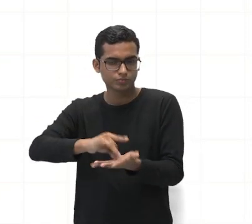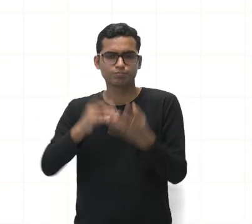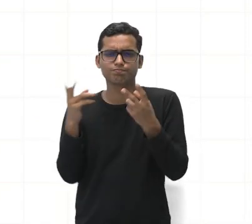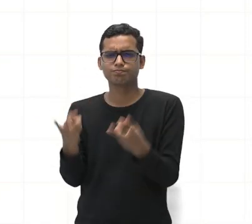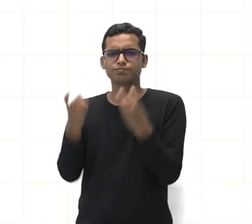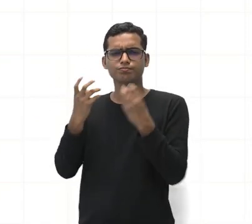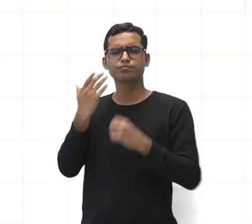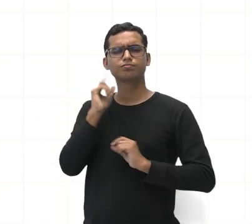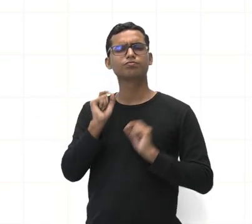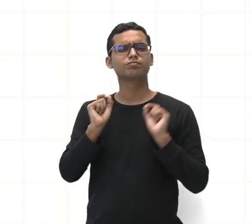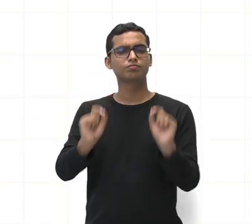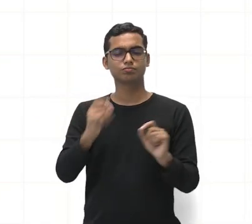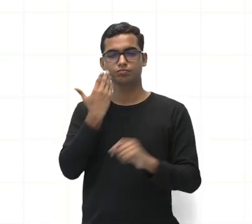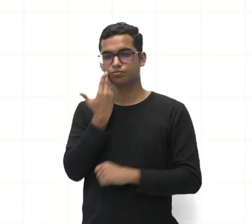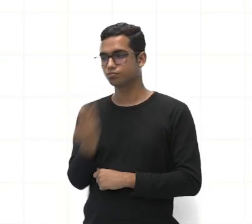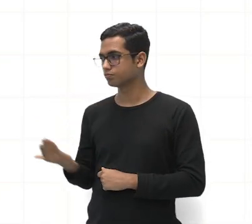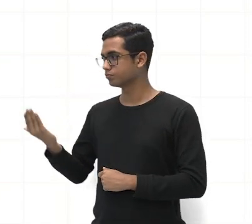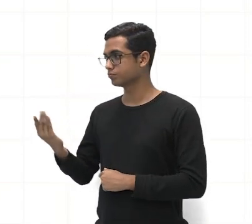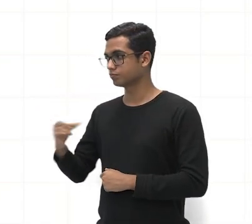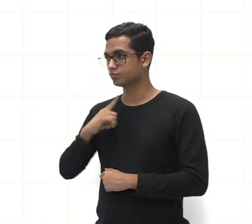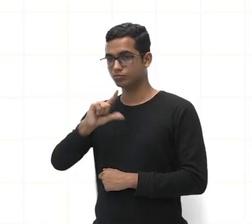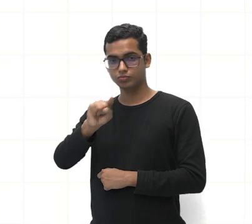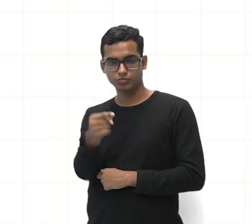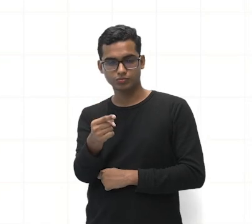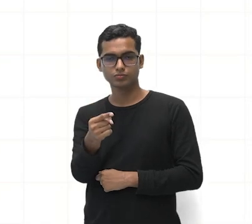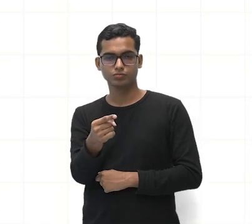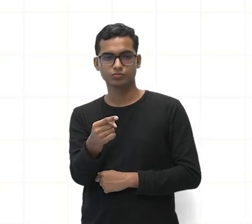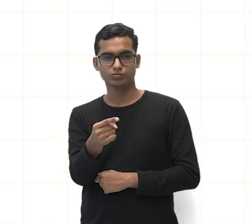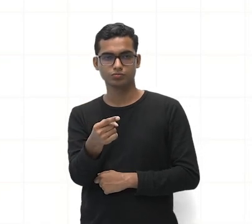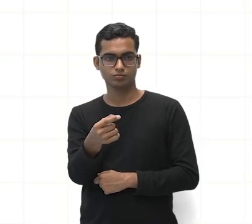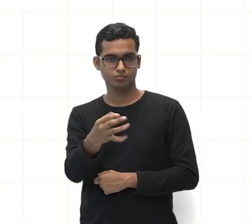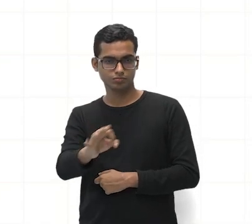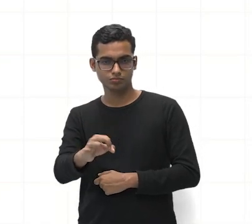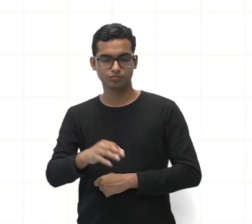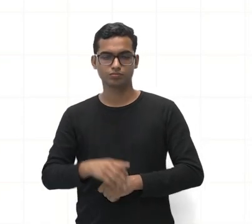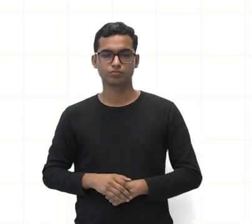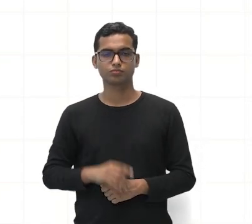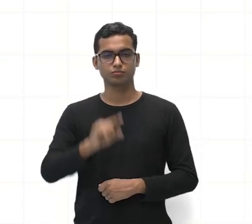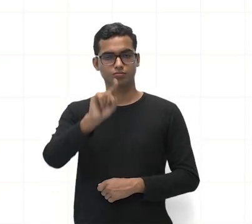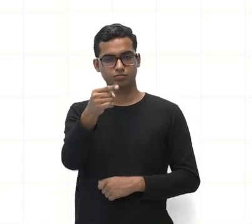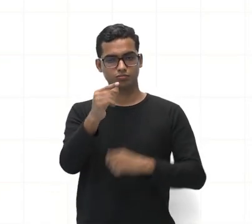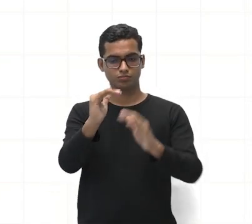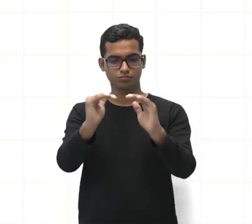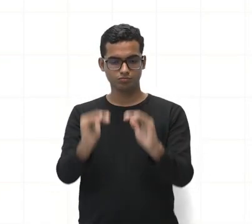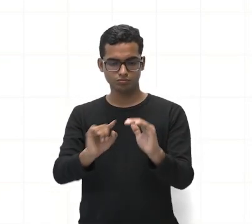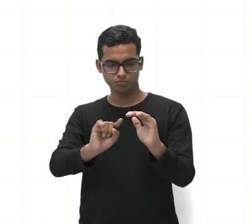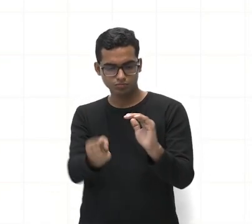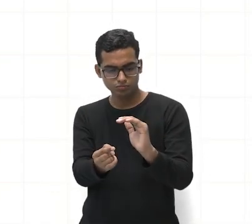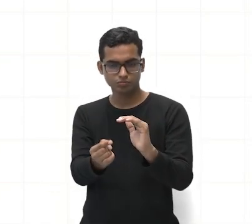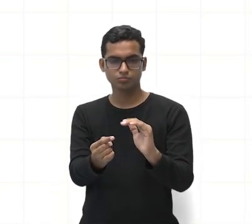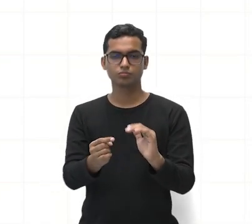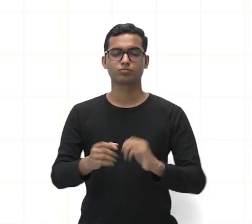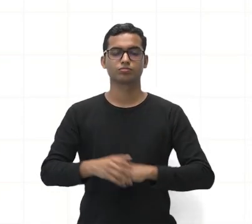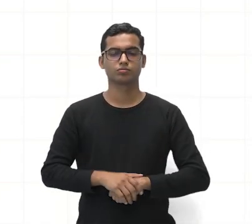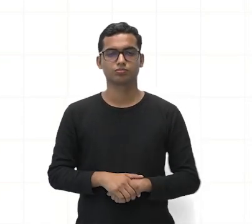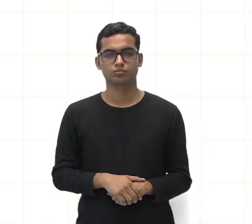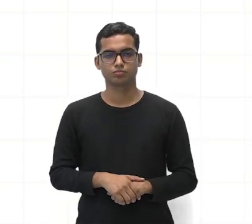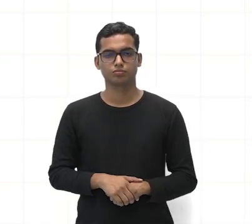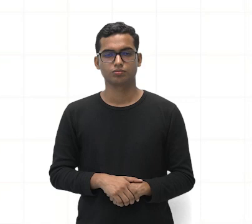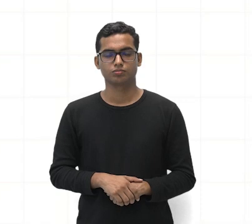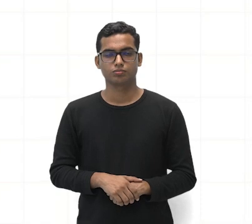em consideração, ó, a posição da vírgula, tá bom? Vírgula embaixo de vírgula, certo? Dito